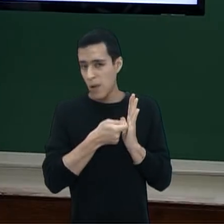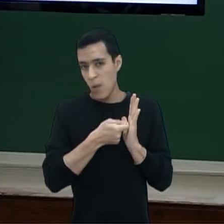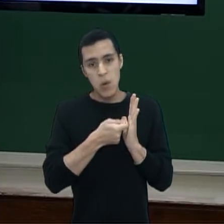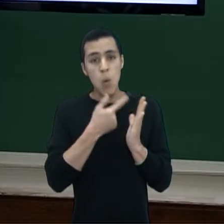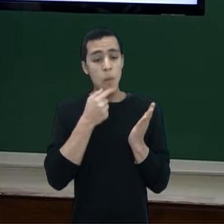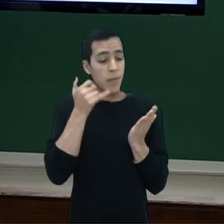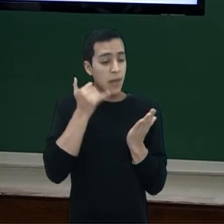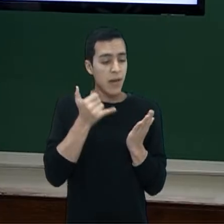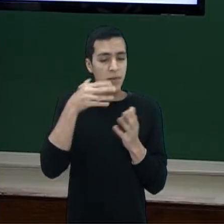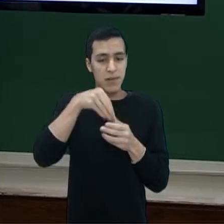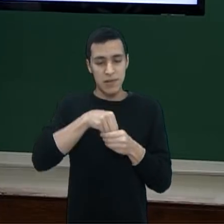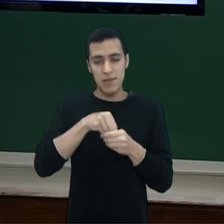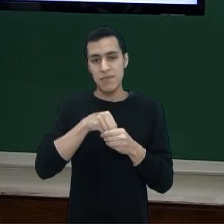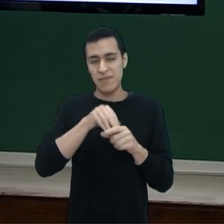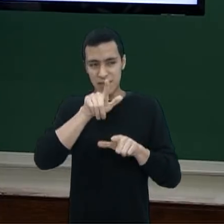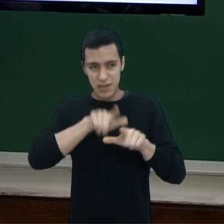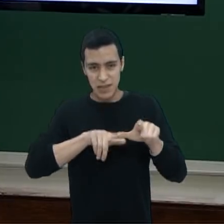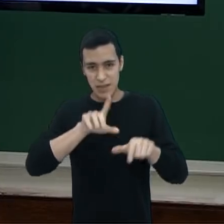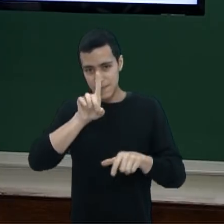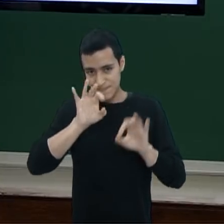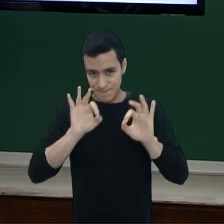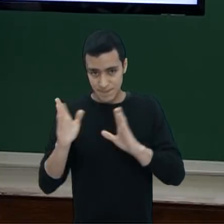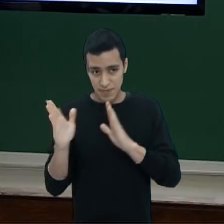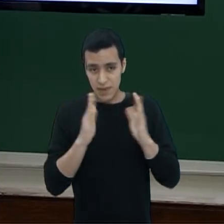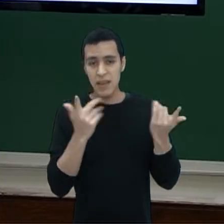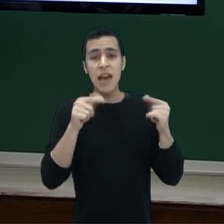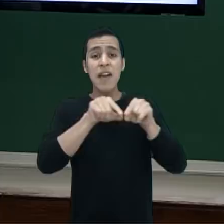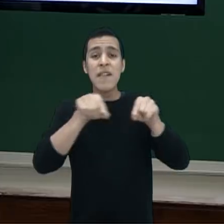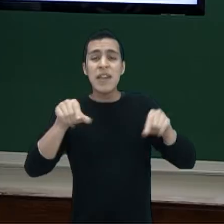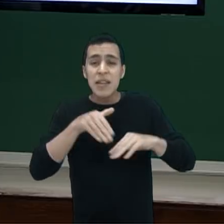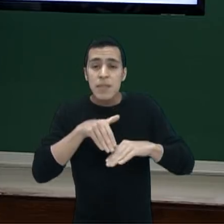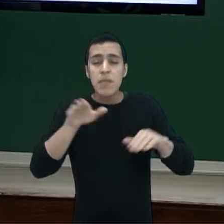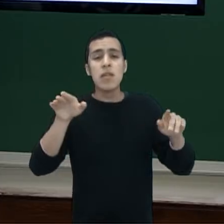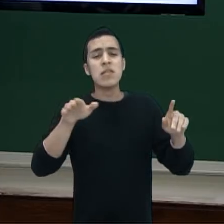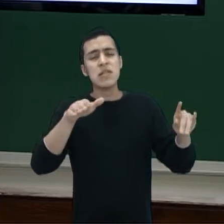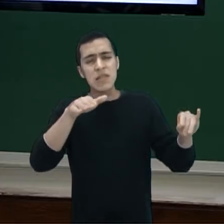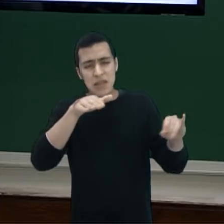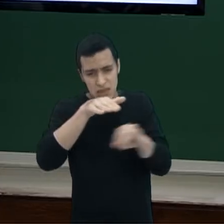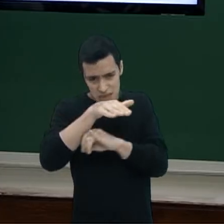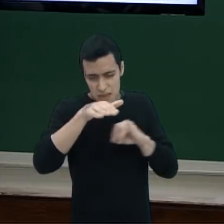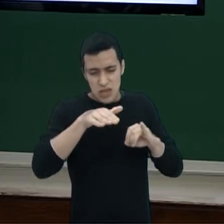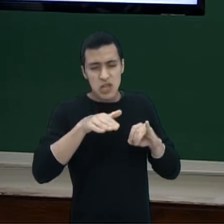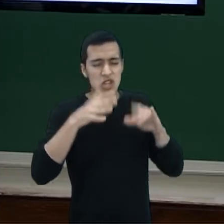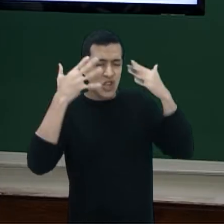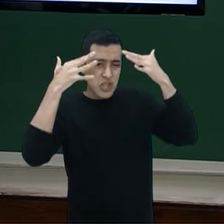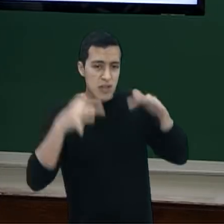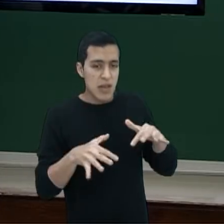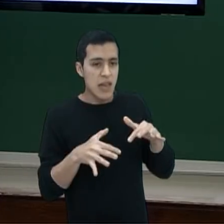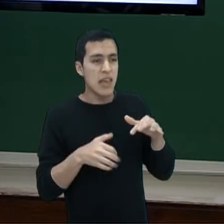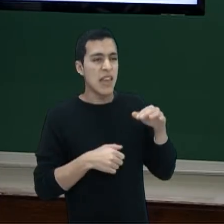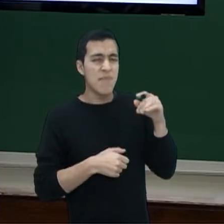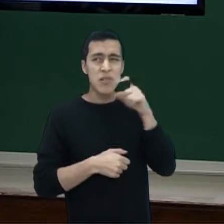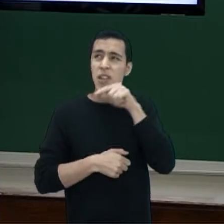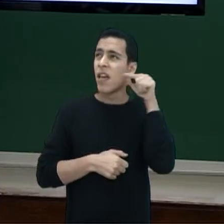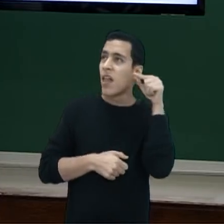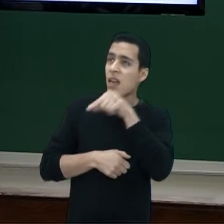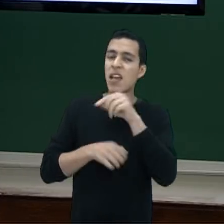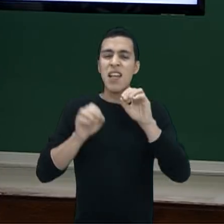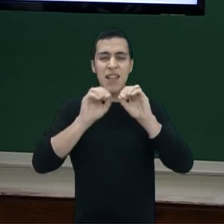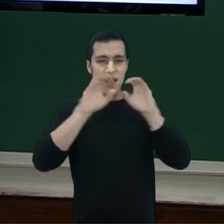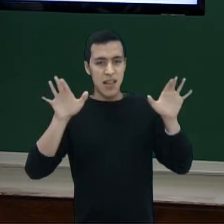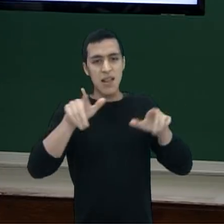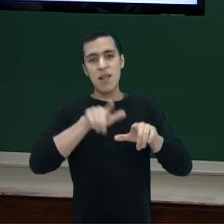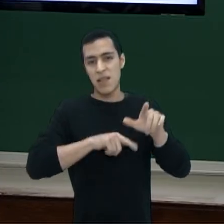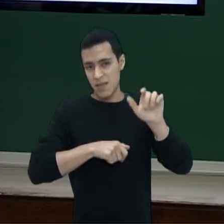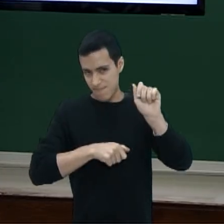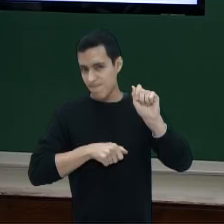da letra D. Né? Então a frase que apresenta maior coloquialidade, quem está mentindo é você, né, fica mais clara ali na